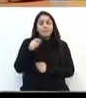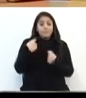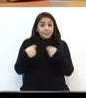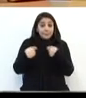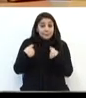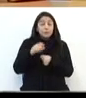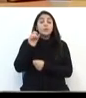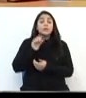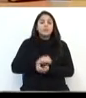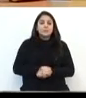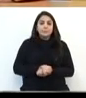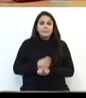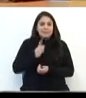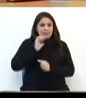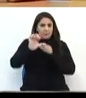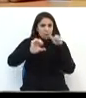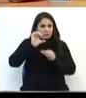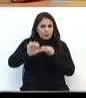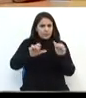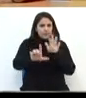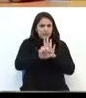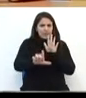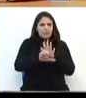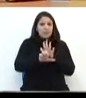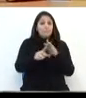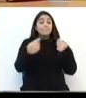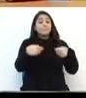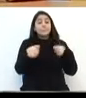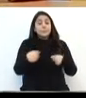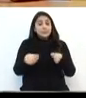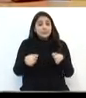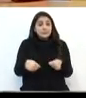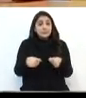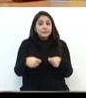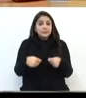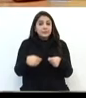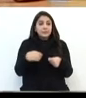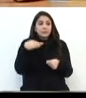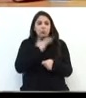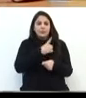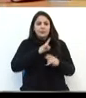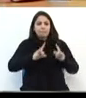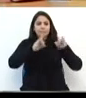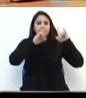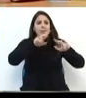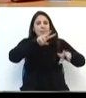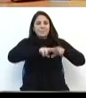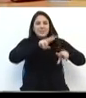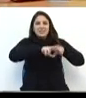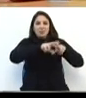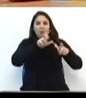É preciso então haver uma mudança nas leis, é preciso termos